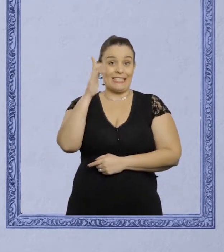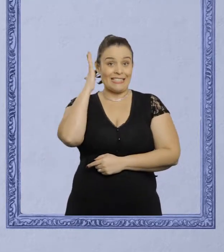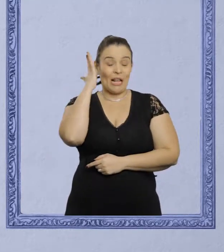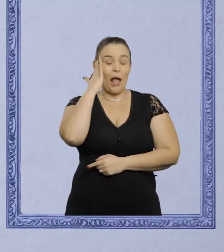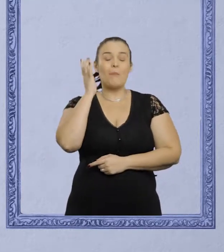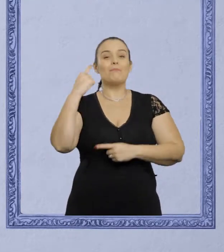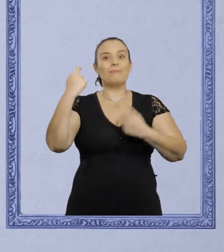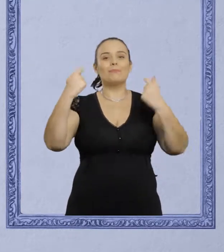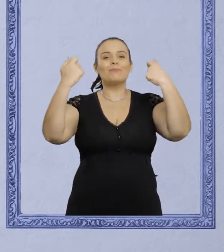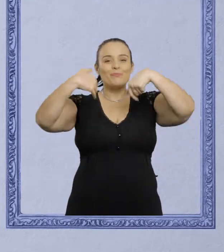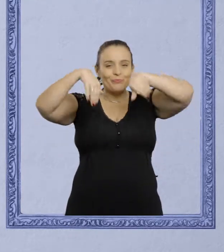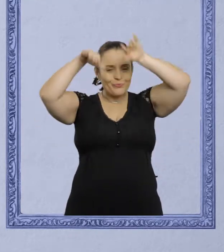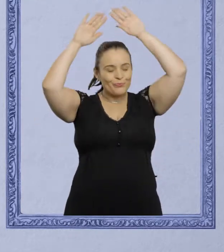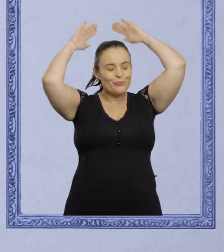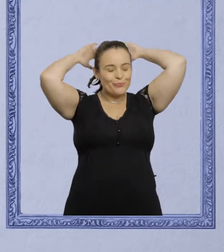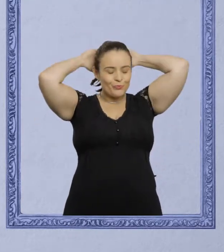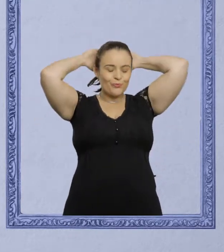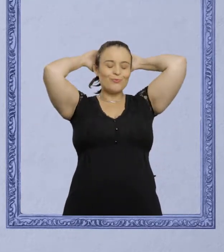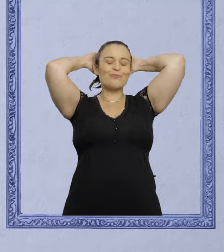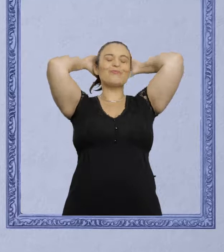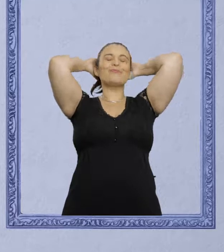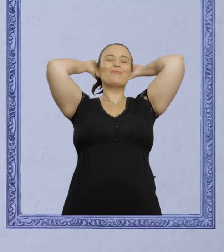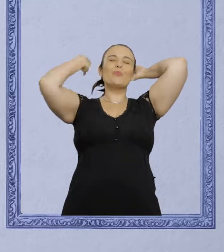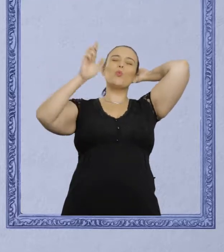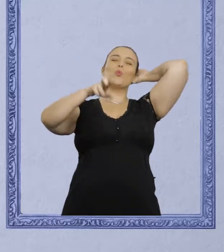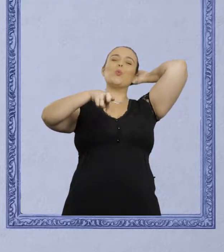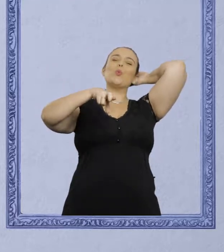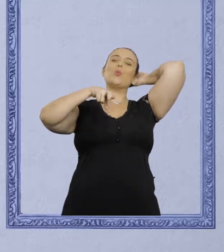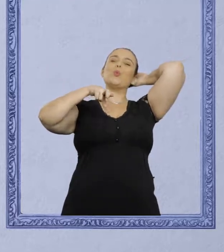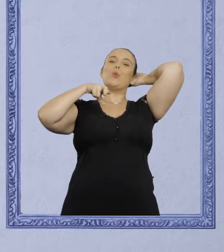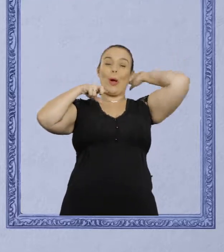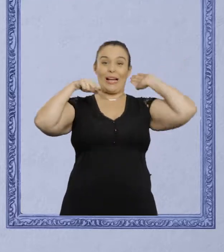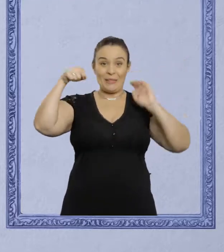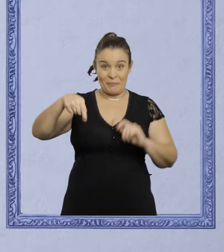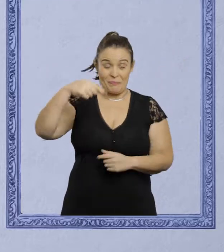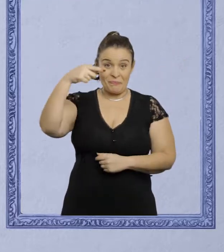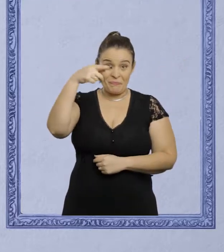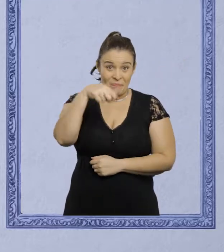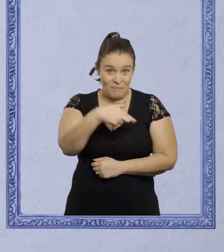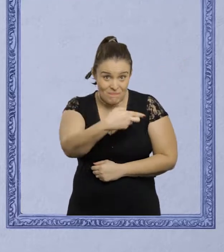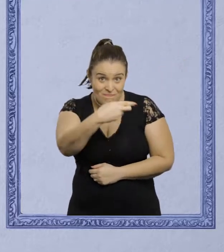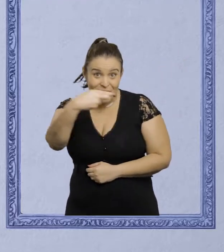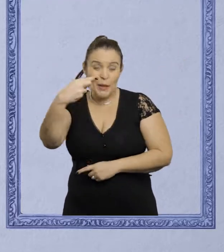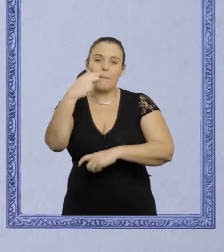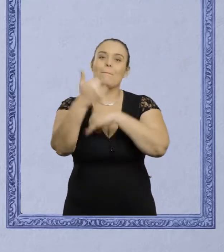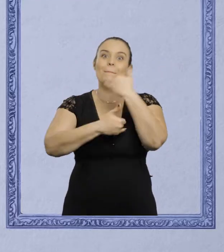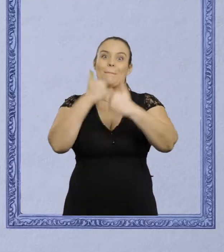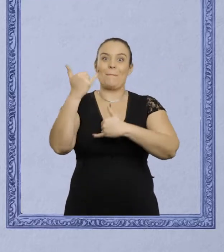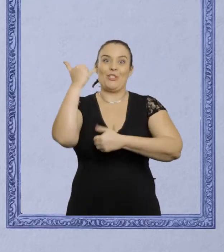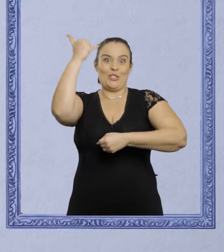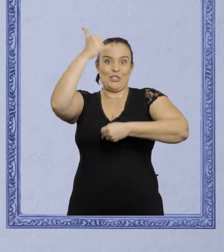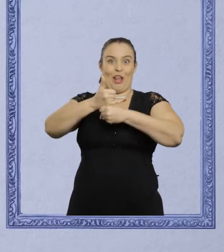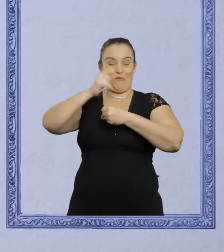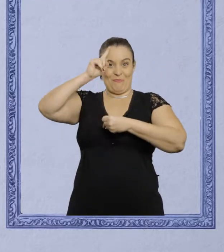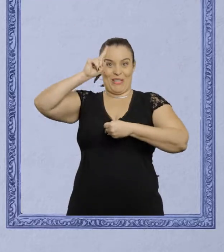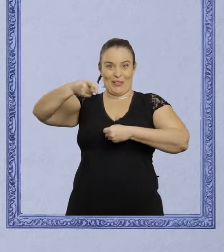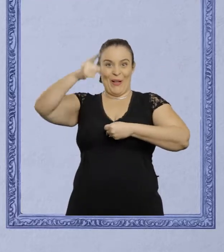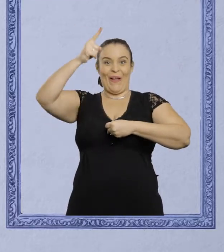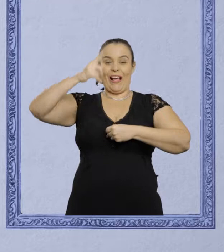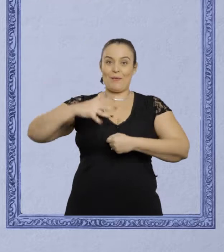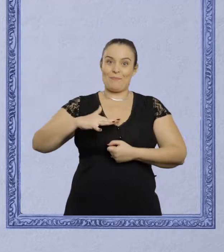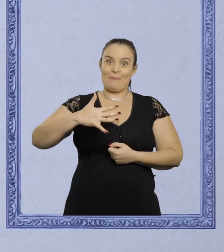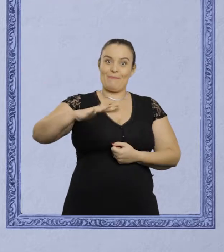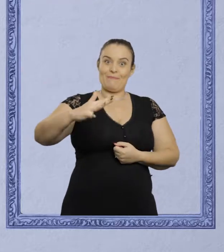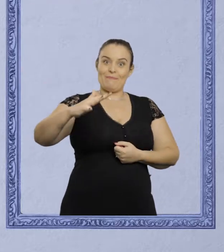cair. Era só deitar de costas e flutuar. Peter brincava de "seu mestre mandou" e voava até